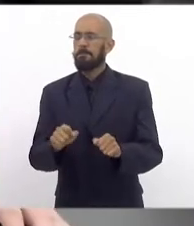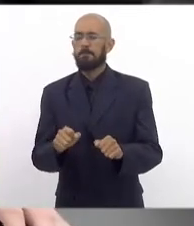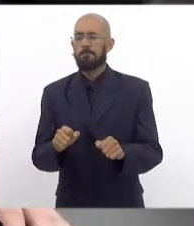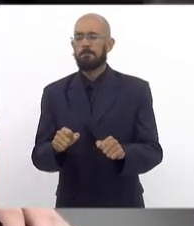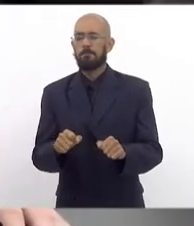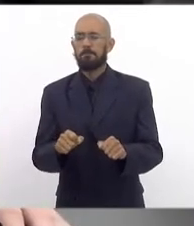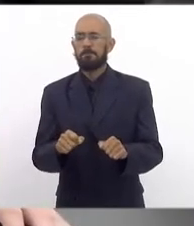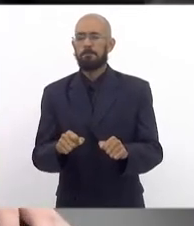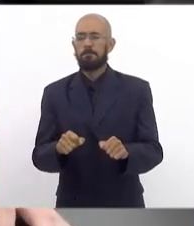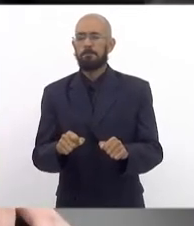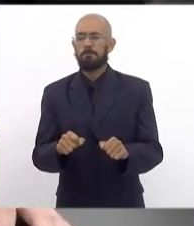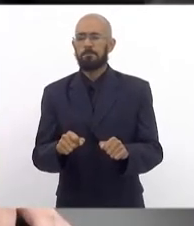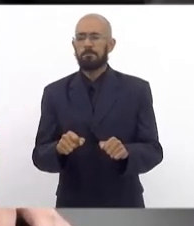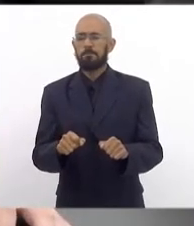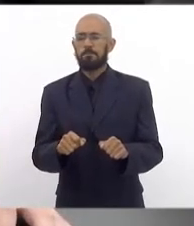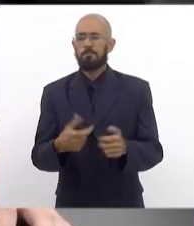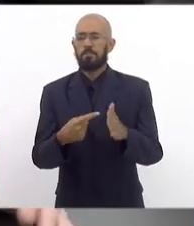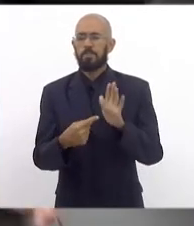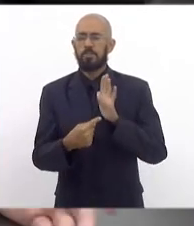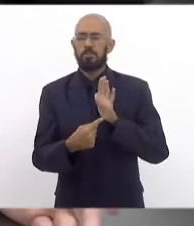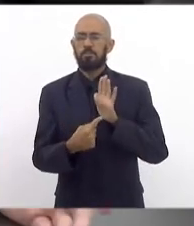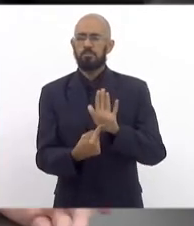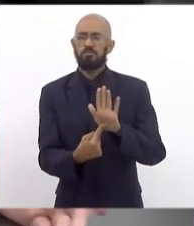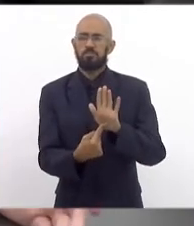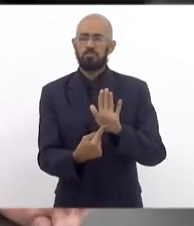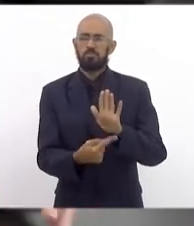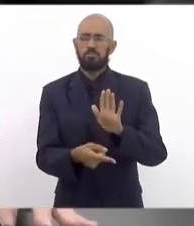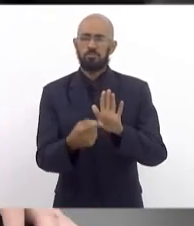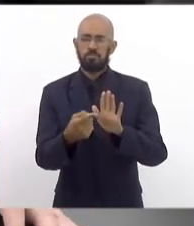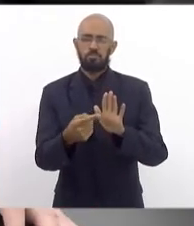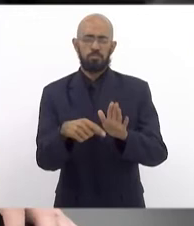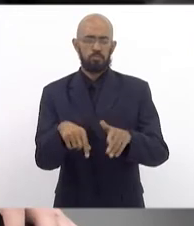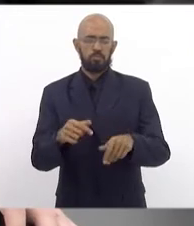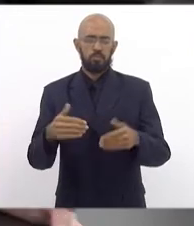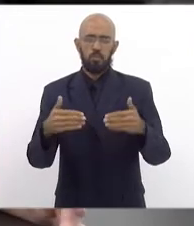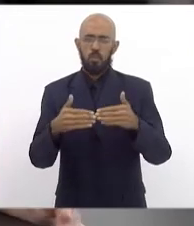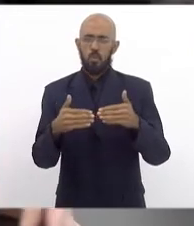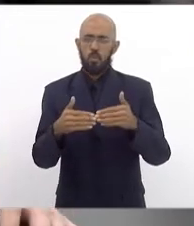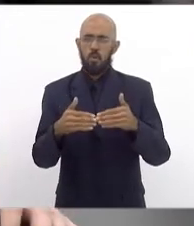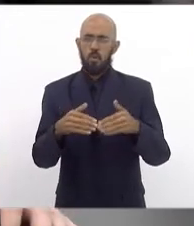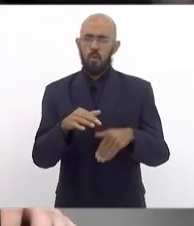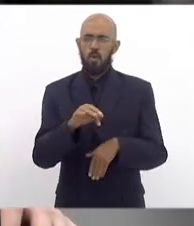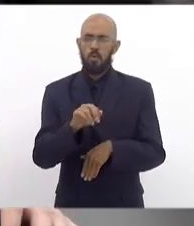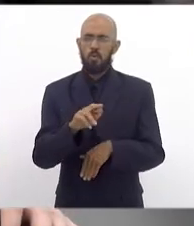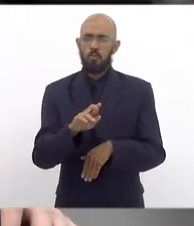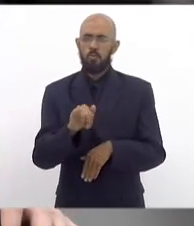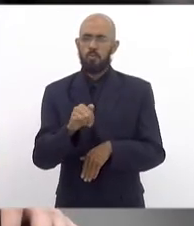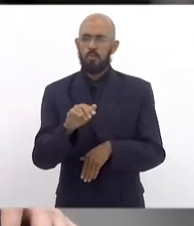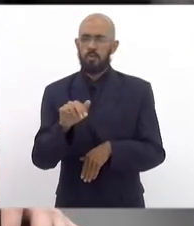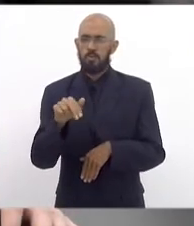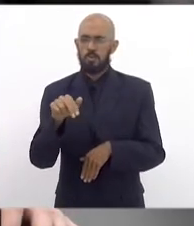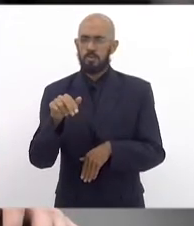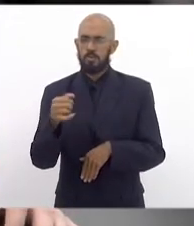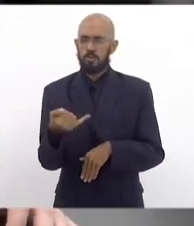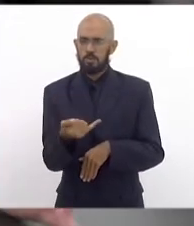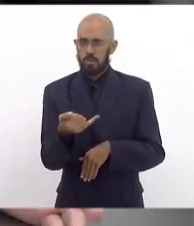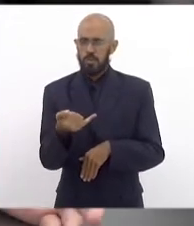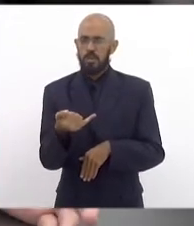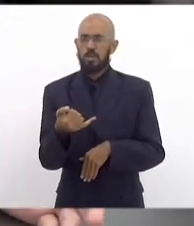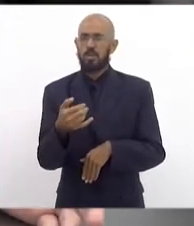aí chama atenção a observação da feijão concordo plenamente entendo que as questões